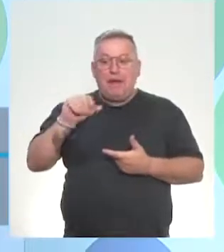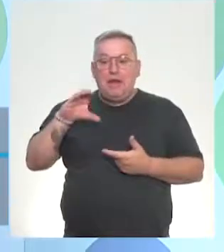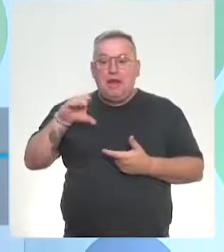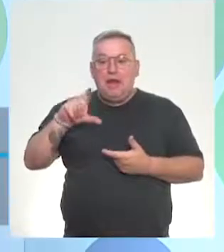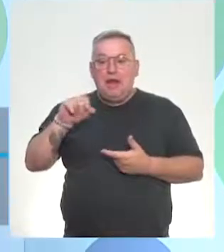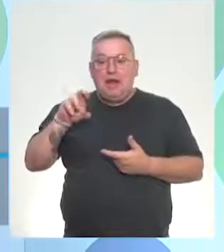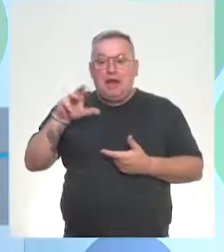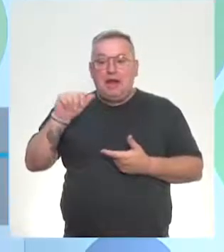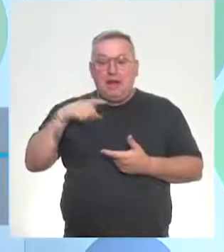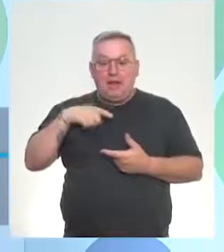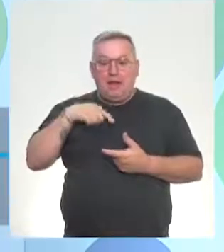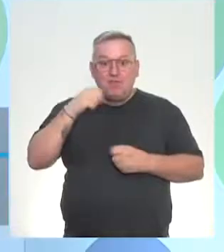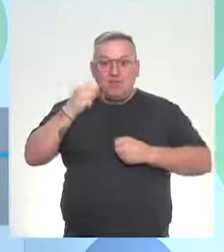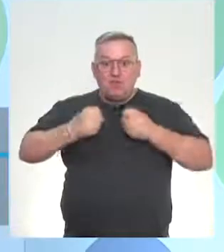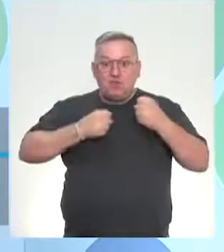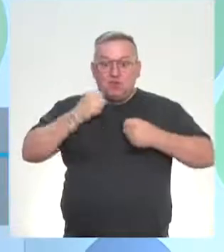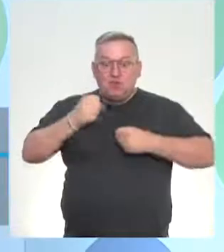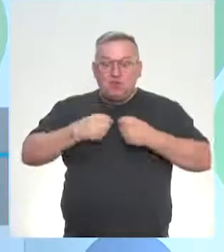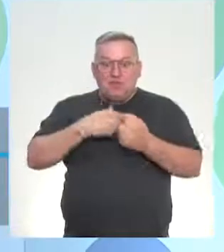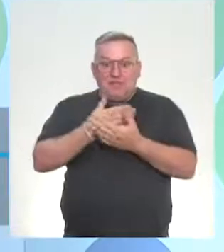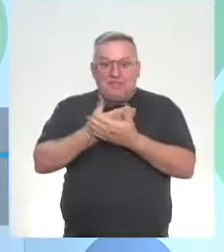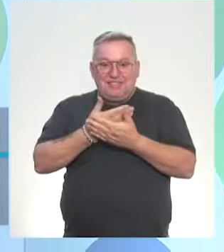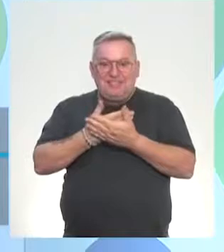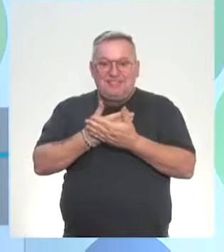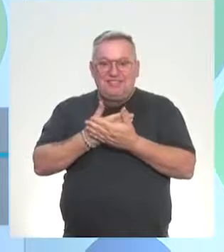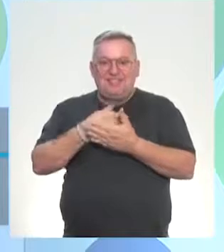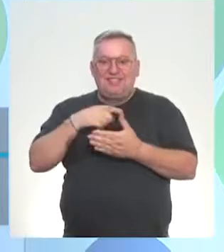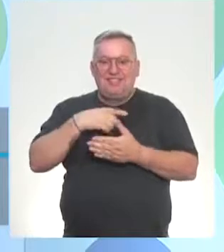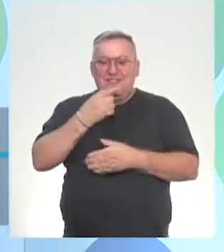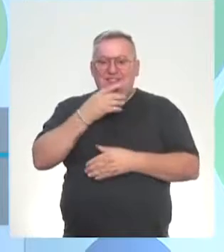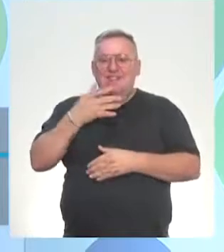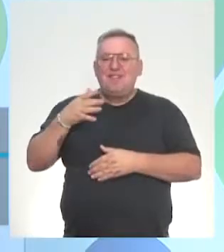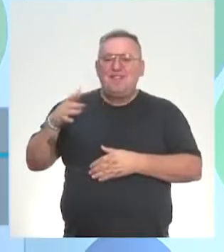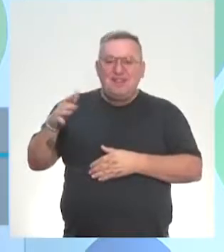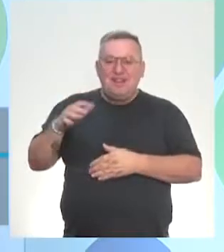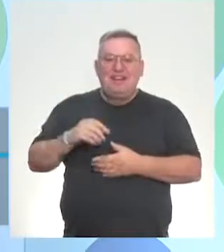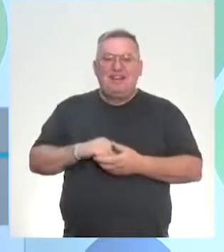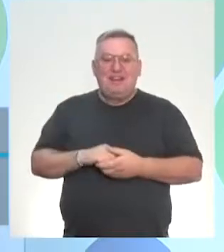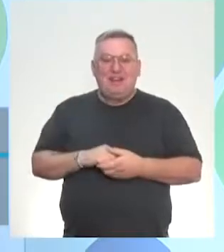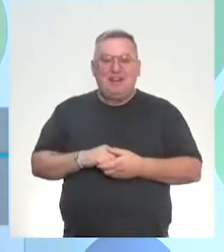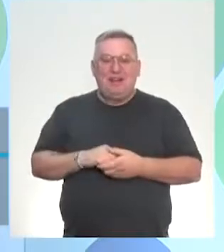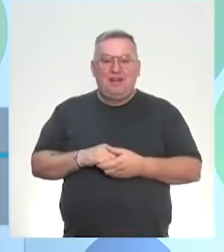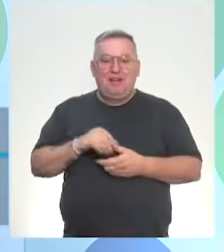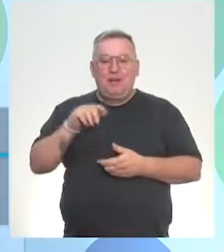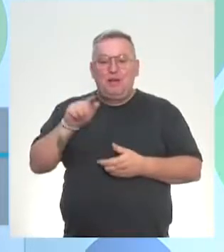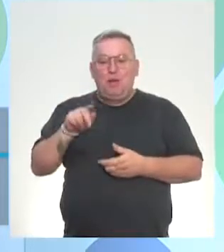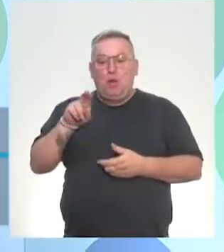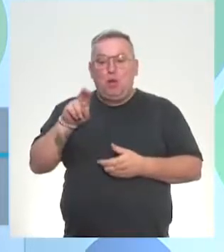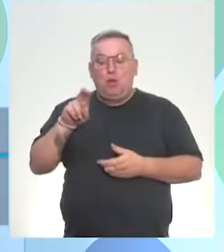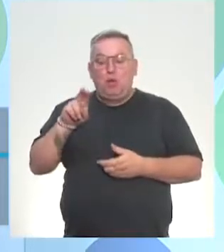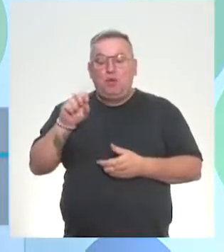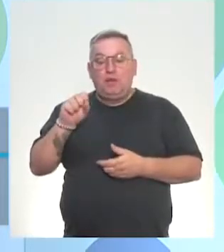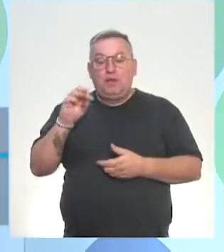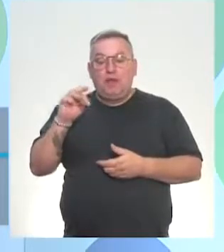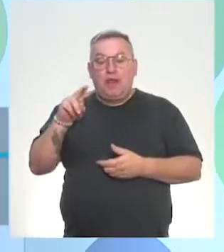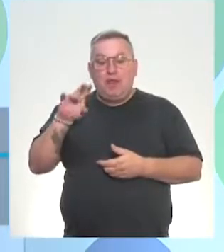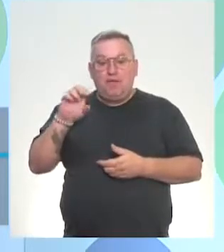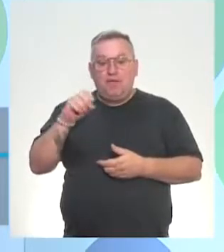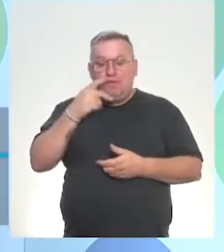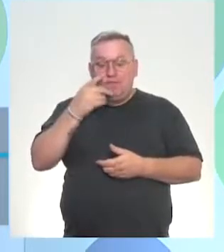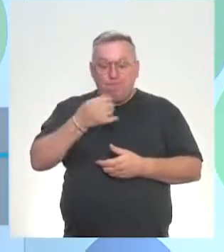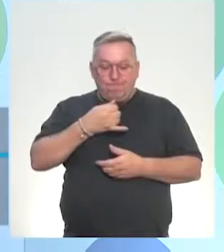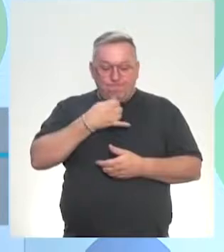correndo estudar, até parece, estava lá na praia. O aluno Gustavo dizendo, eu fico triste e vou